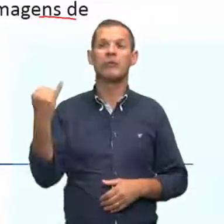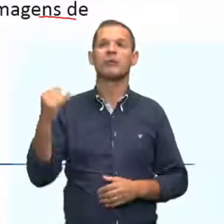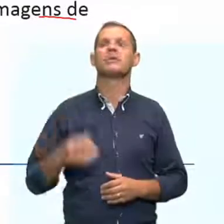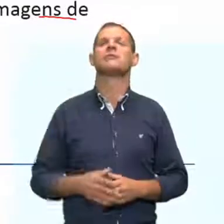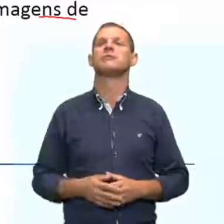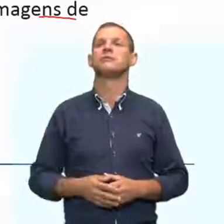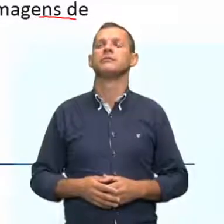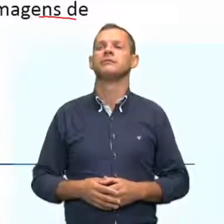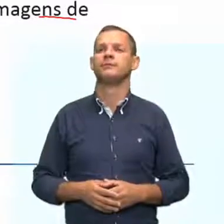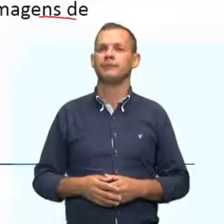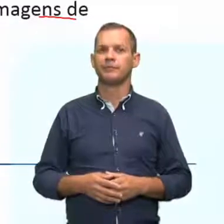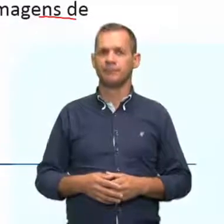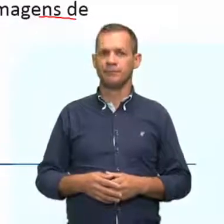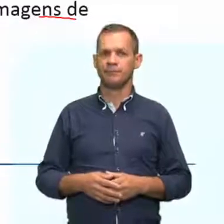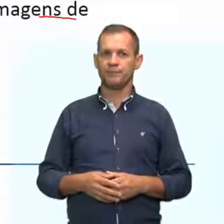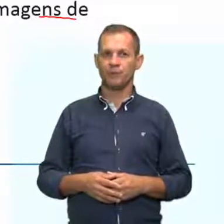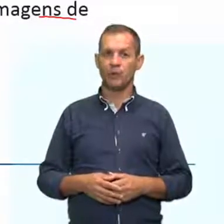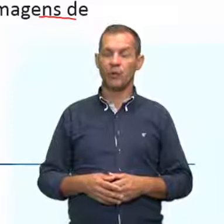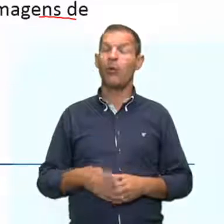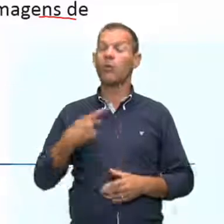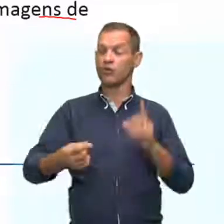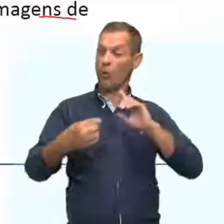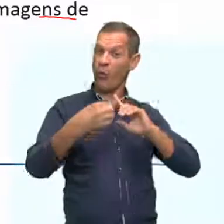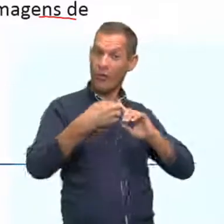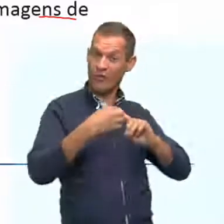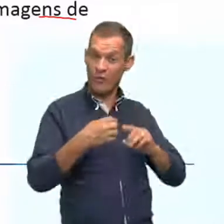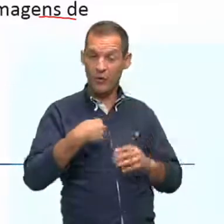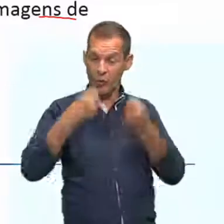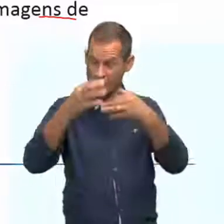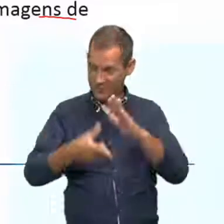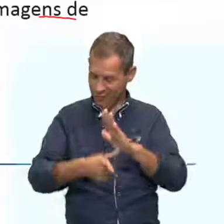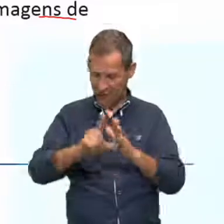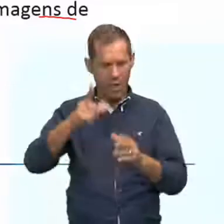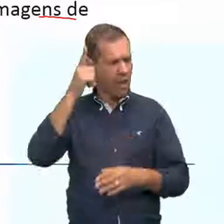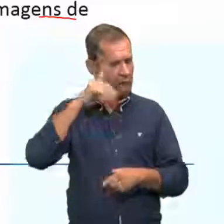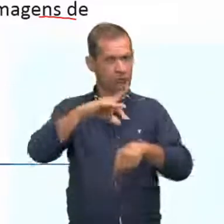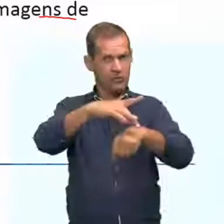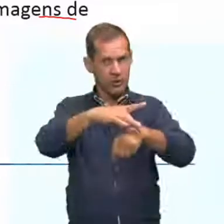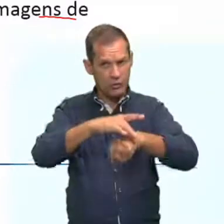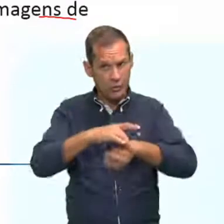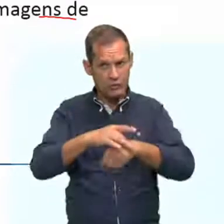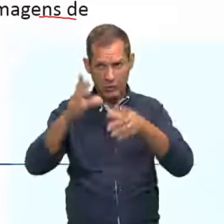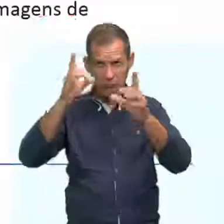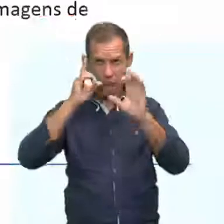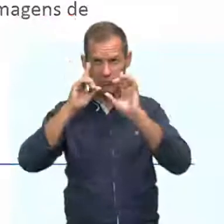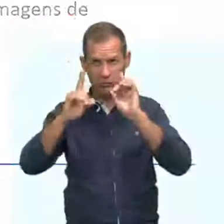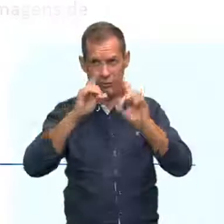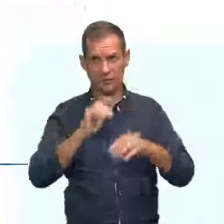importantes. O seu objetivo, como eu falei, é garantir essa segurança.